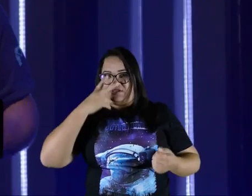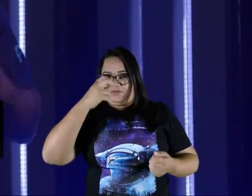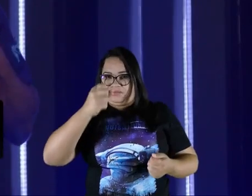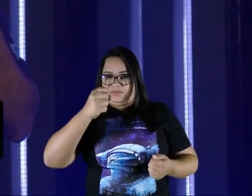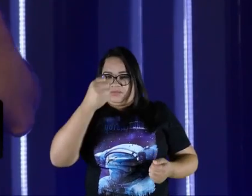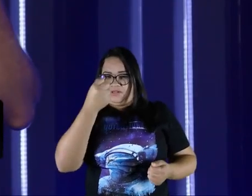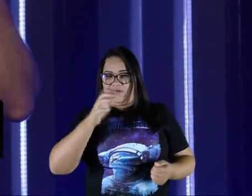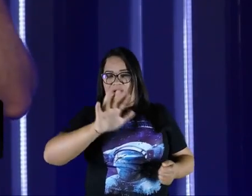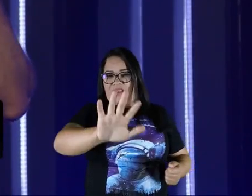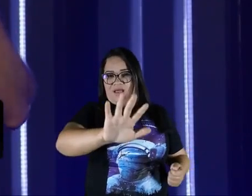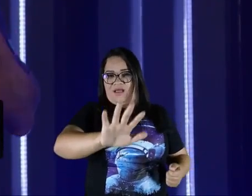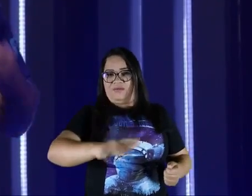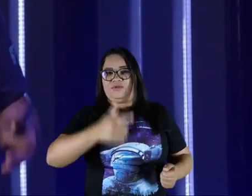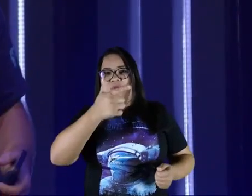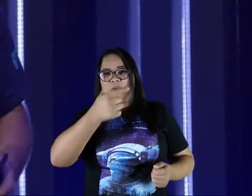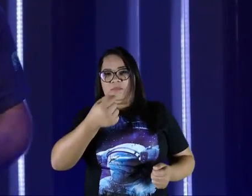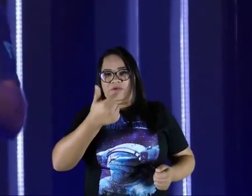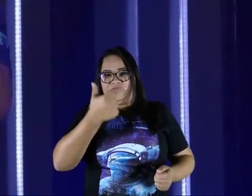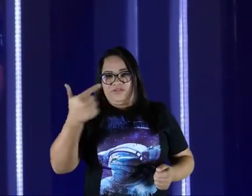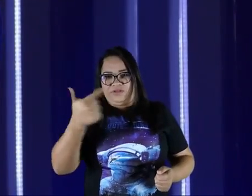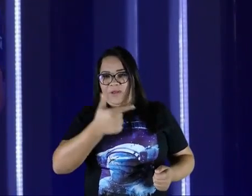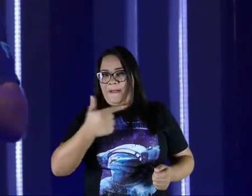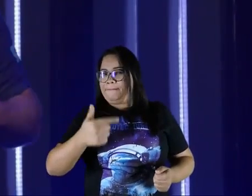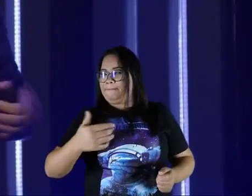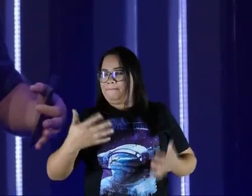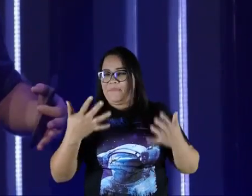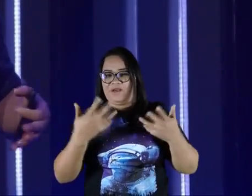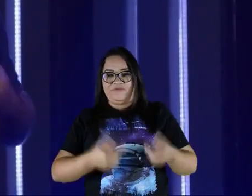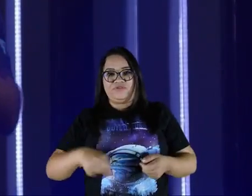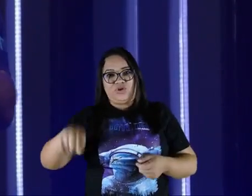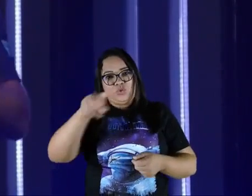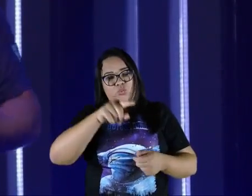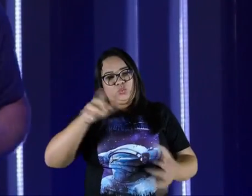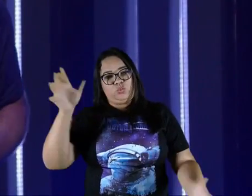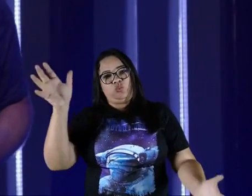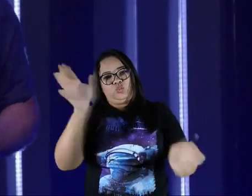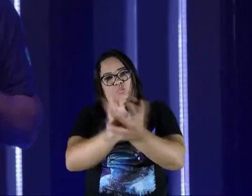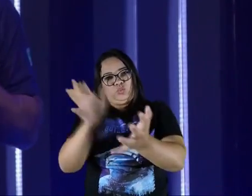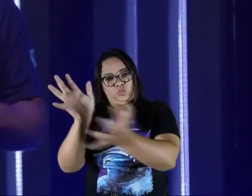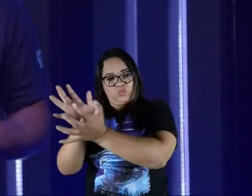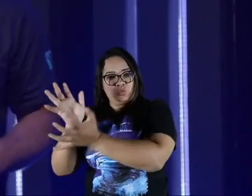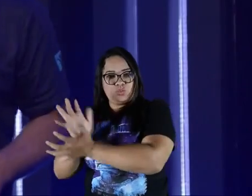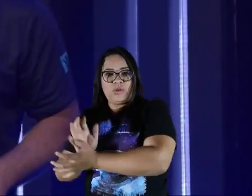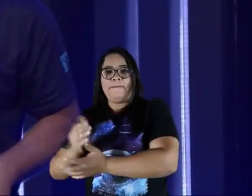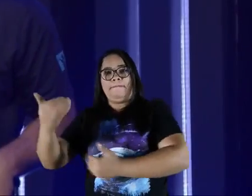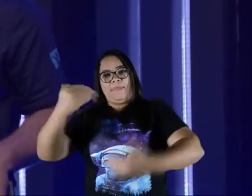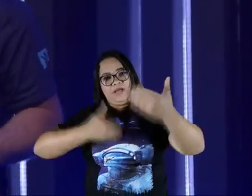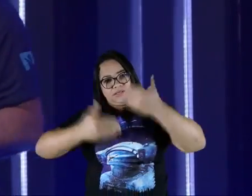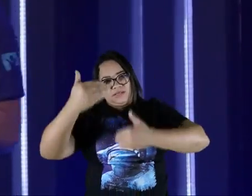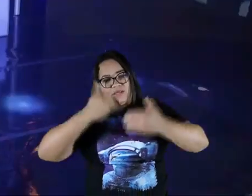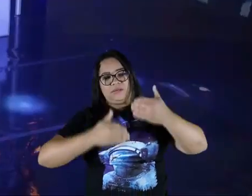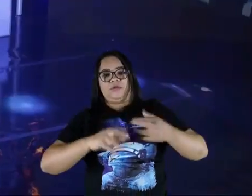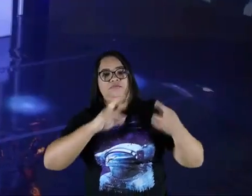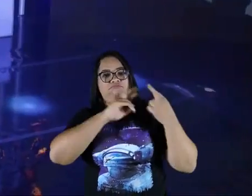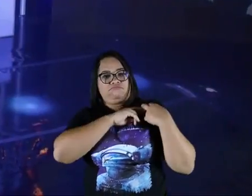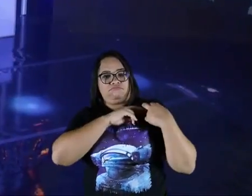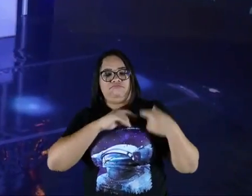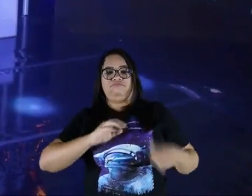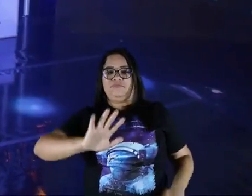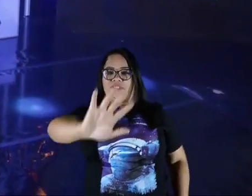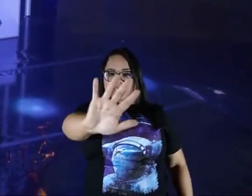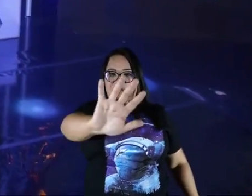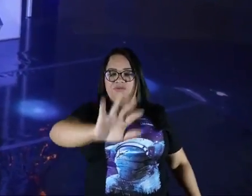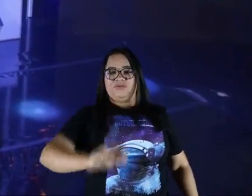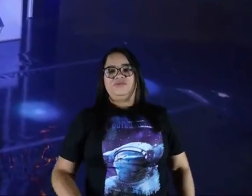Missão Caleb, o ano que vem vai ser tremendaço. E você, junto com seu grupo, junto com sua galera, faça parte da Missão Caleb.